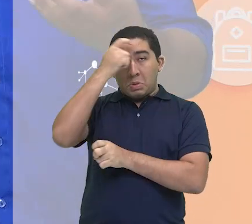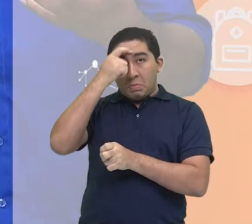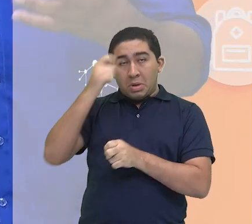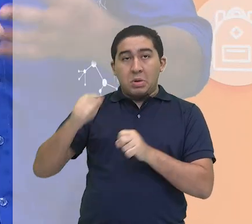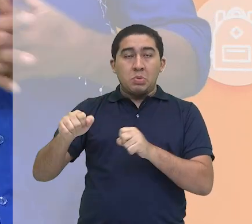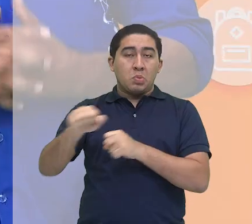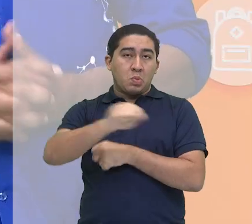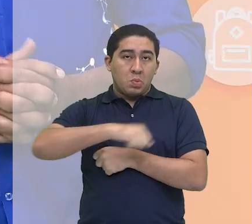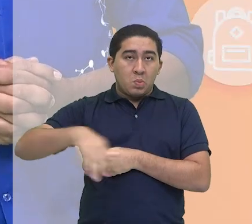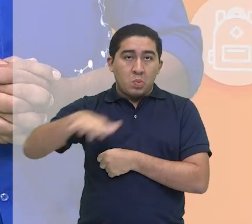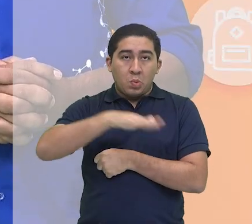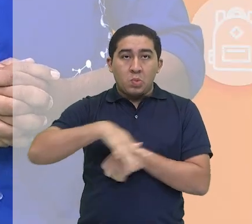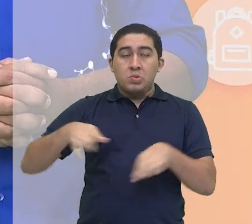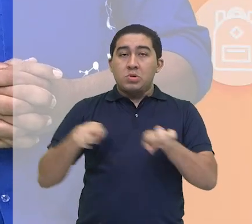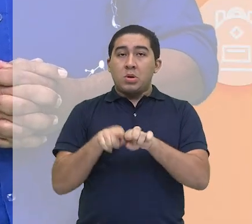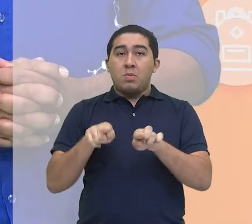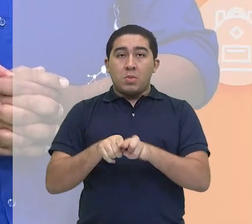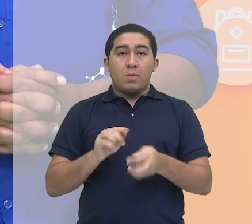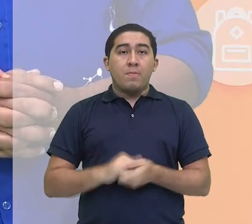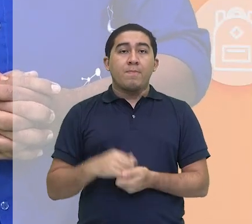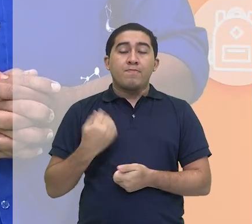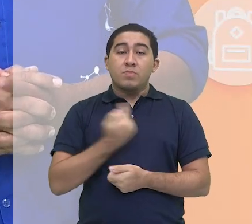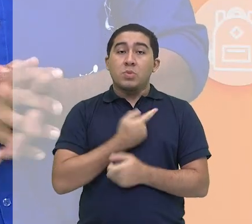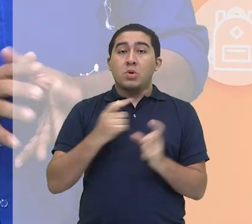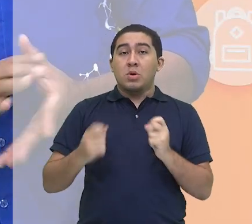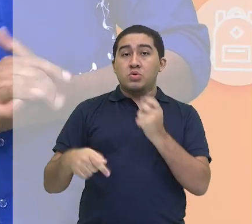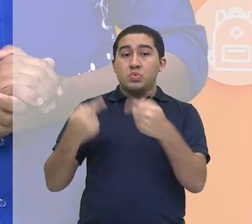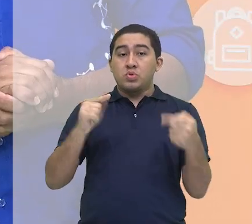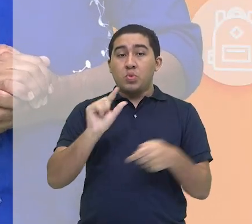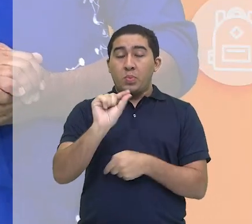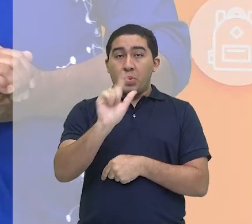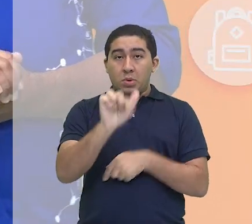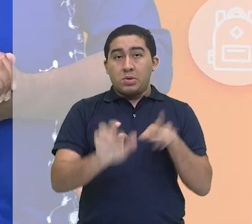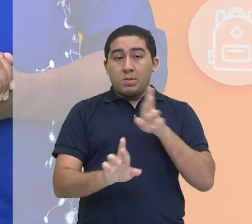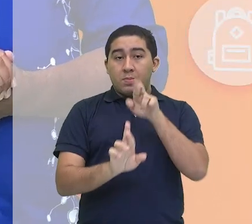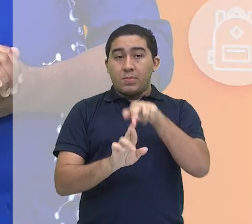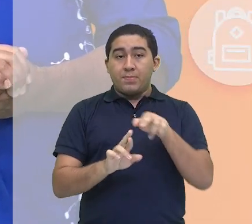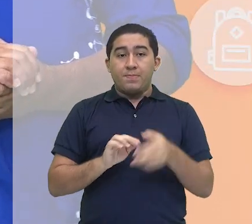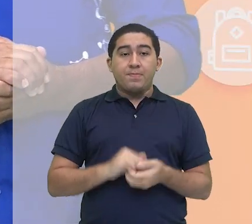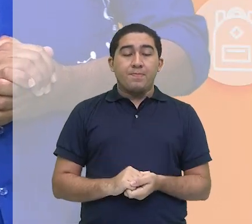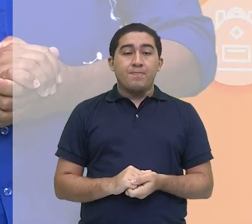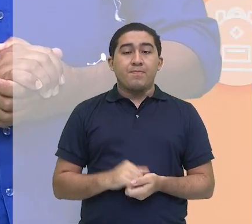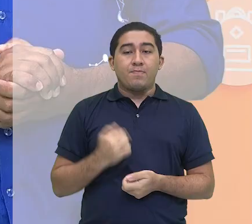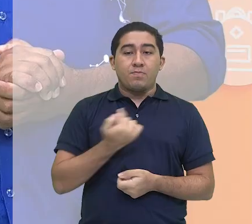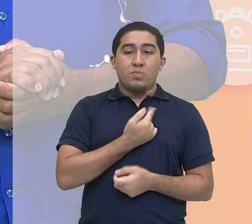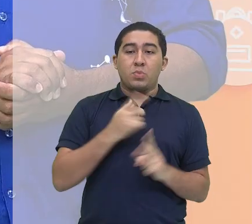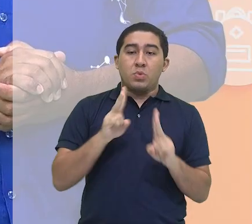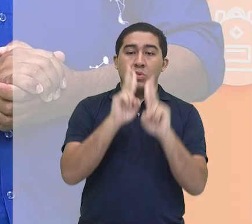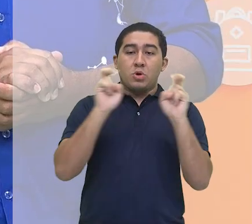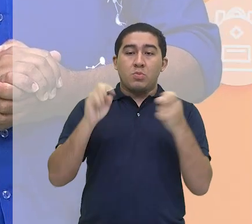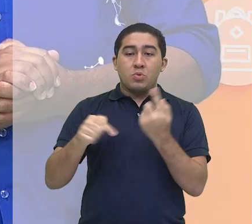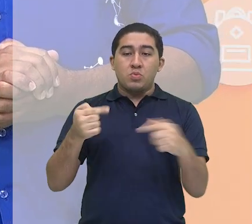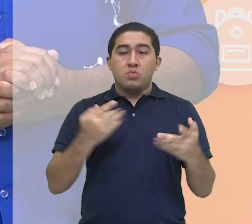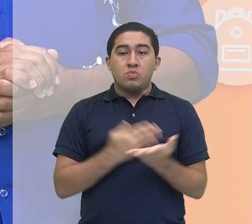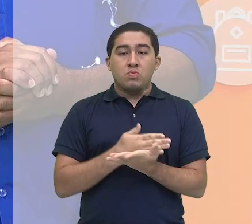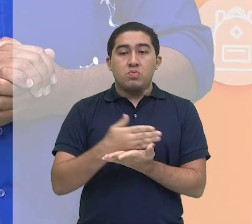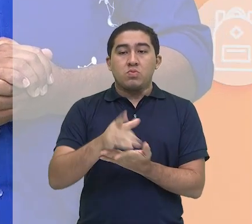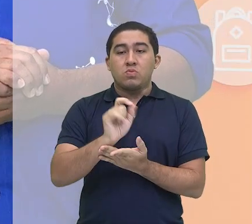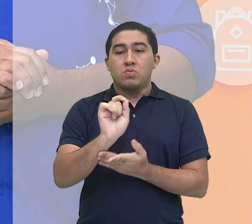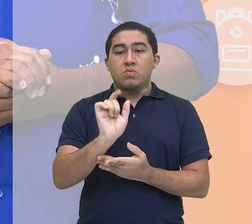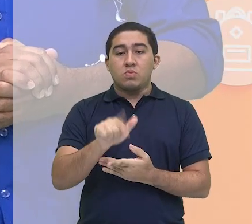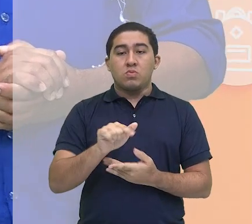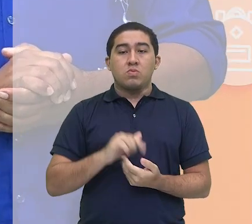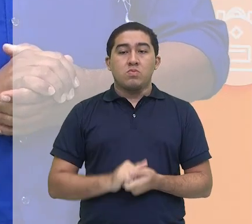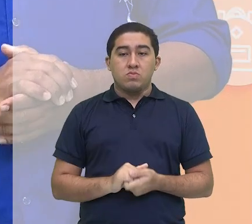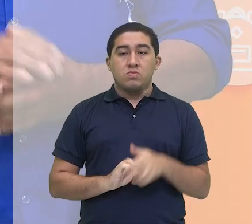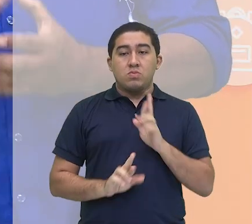bem comum. Então vamos falar um pouco sobre essas questões aí, tá bom? Então a gente vai falar agora, começando, sobre essa questão